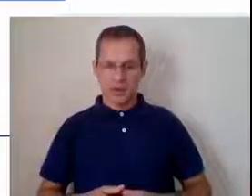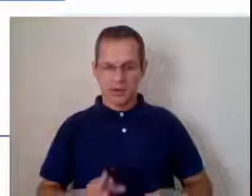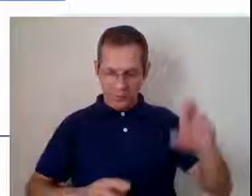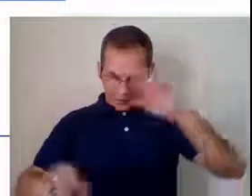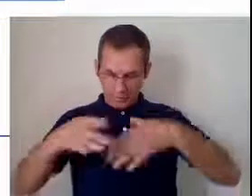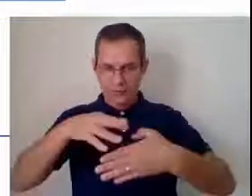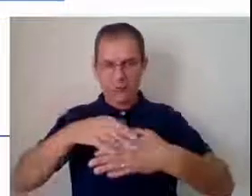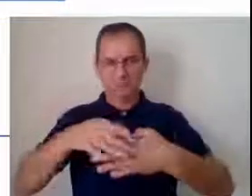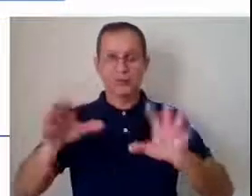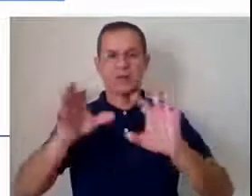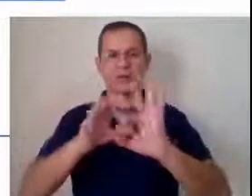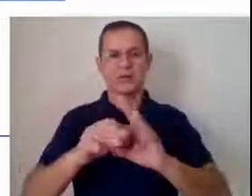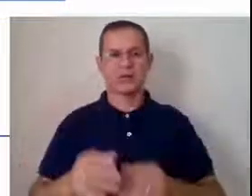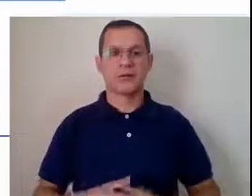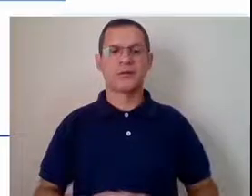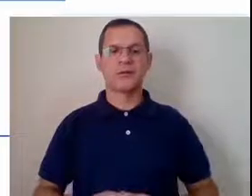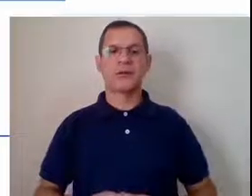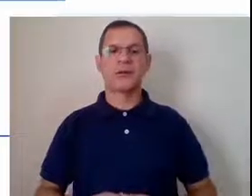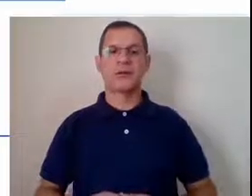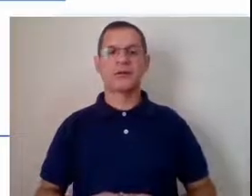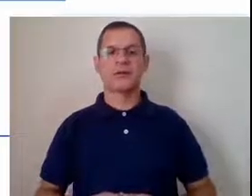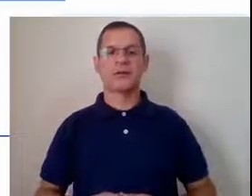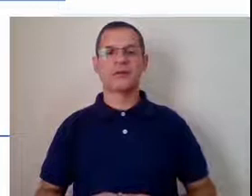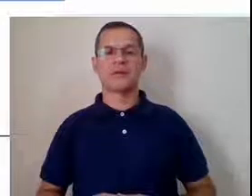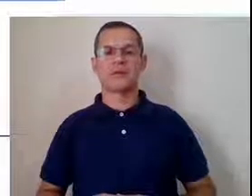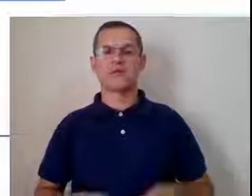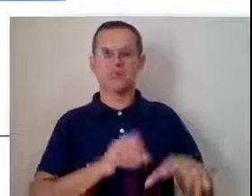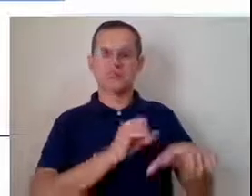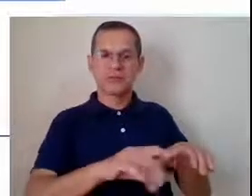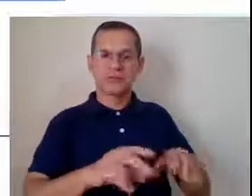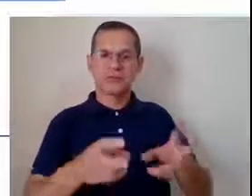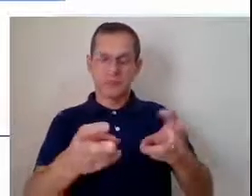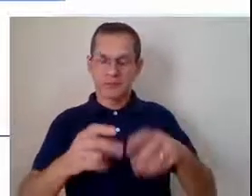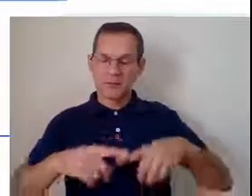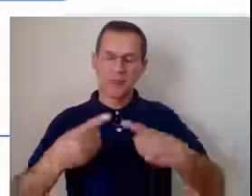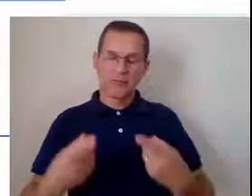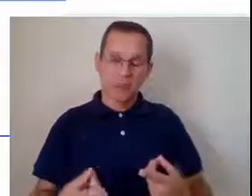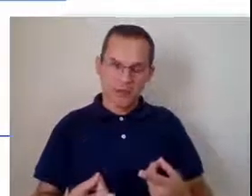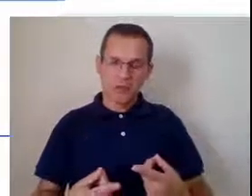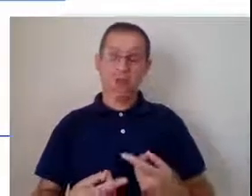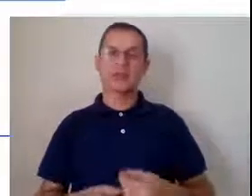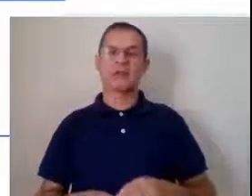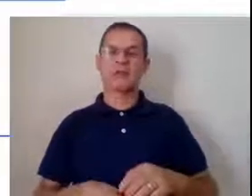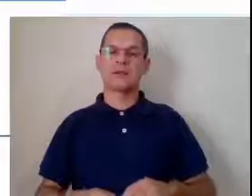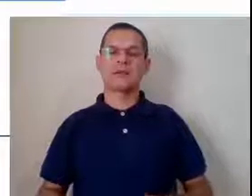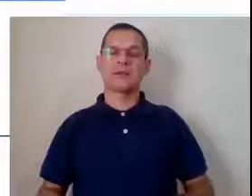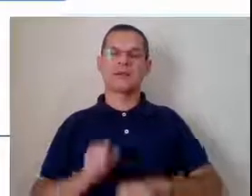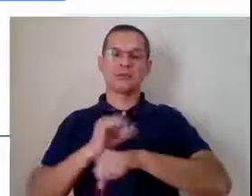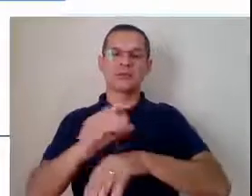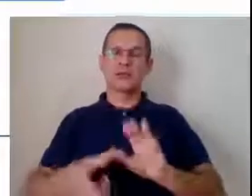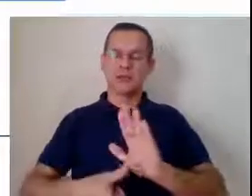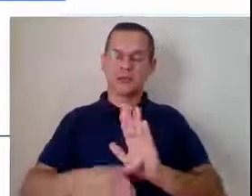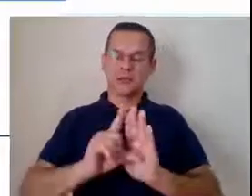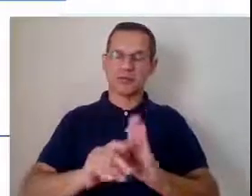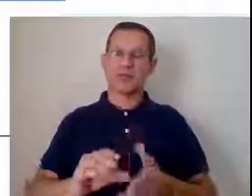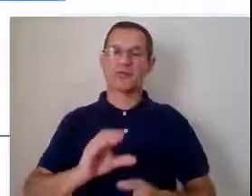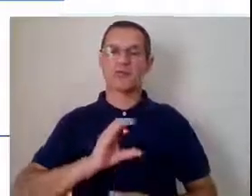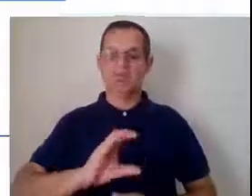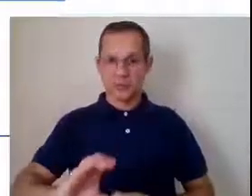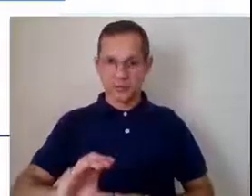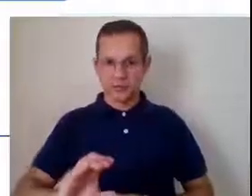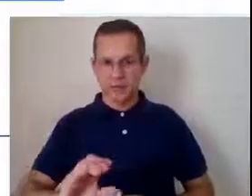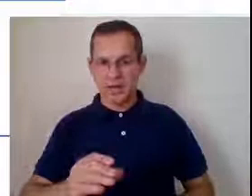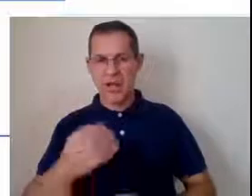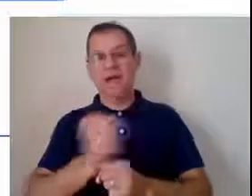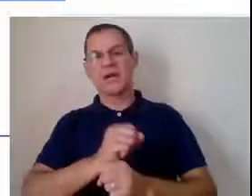doenças relacionadas ao saneamento básico. Então, a gente viu no quadro anterior quanto foi investido a